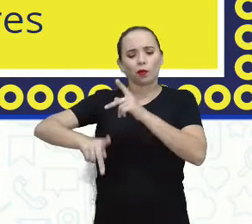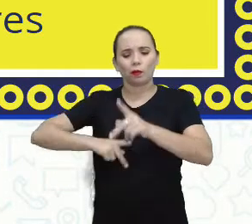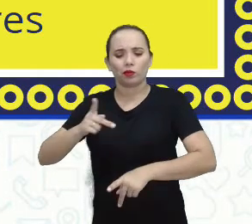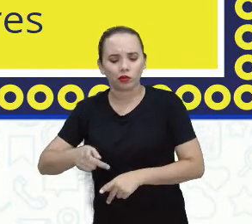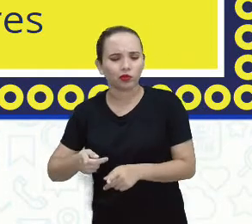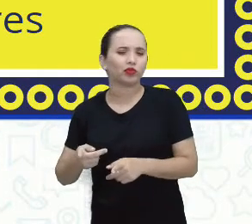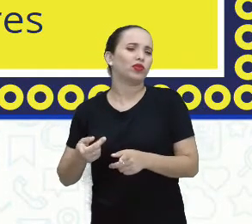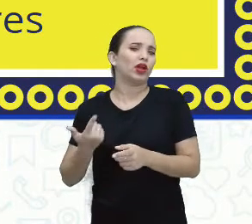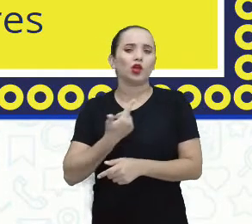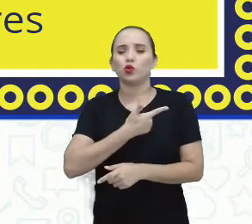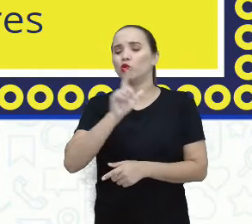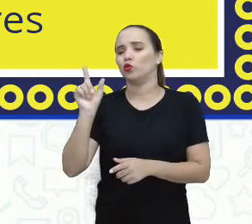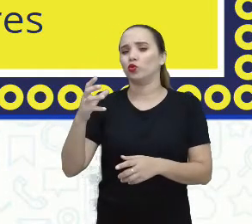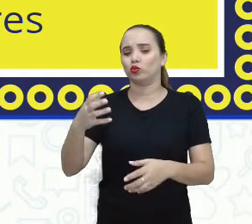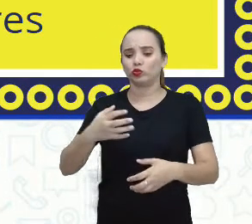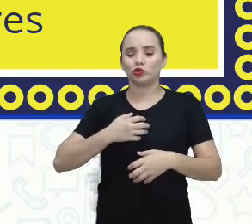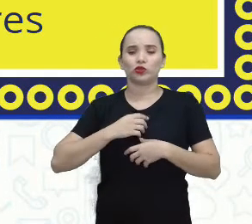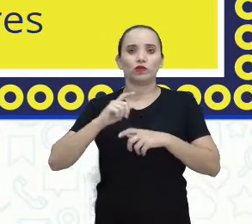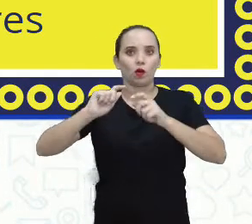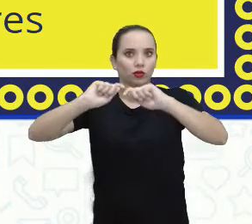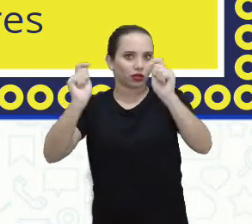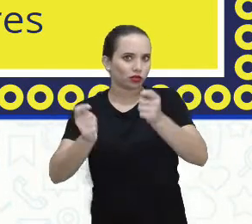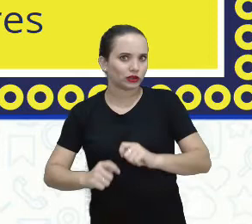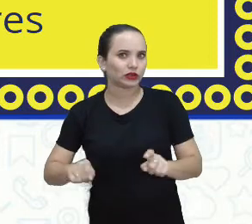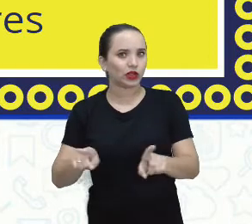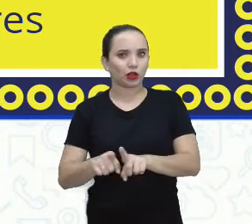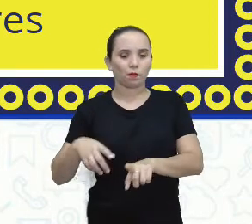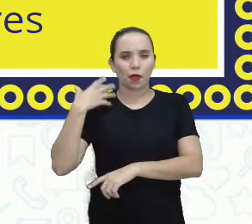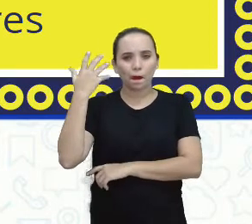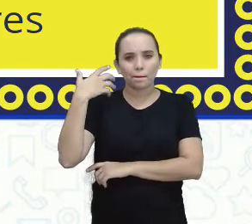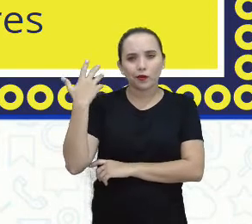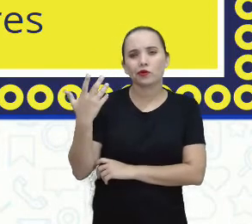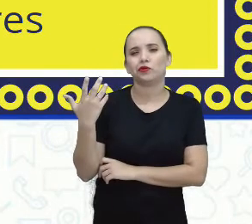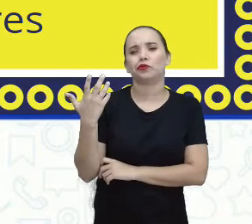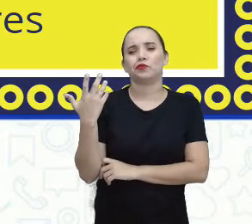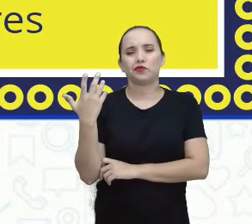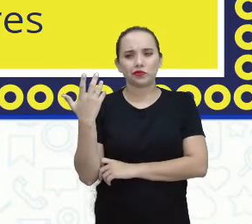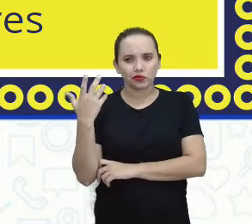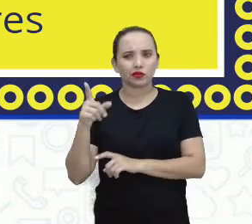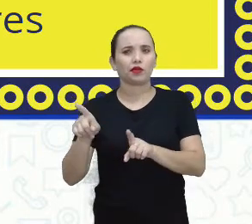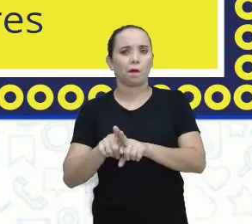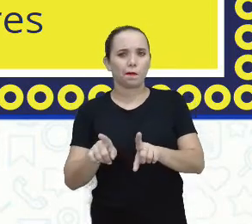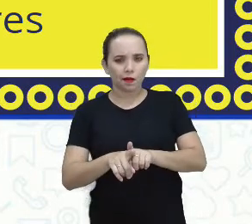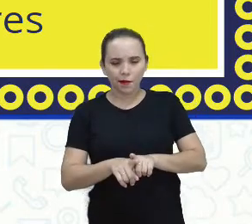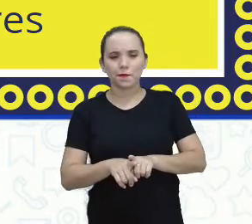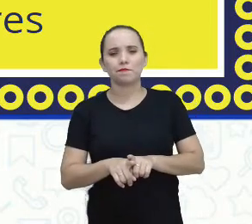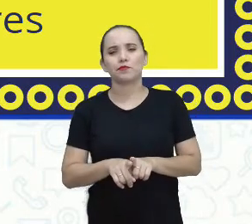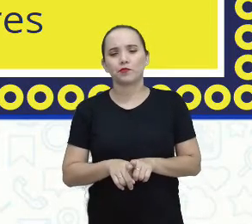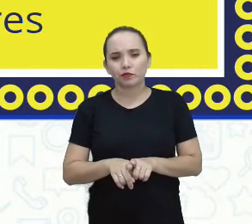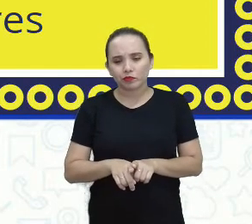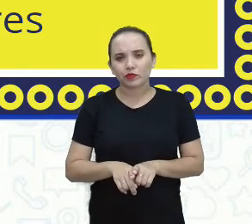outras formas de artesanato, a música, né, dos repentistas também,